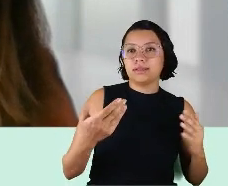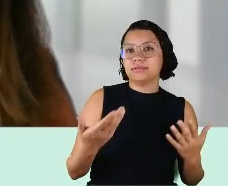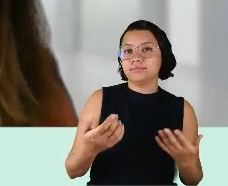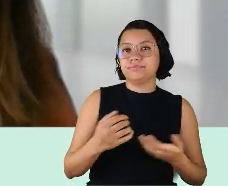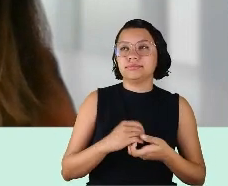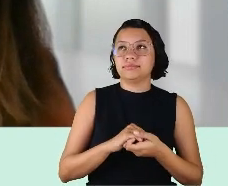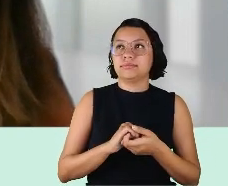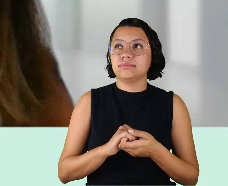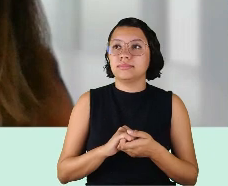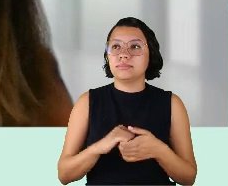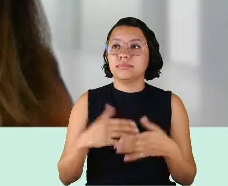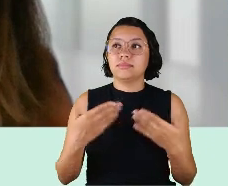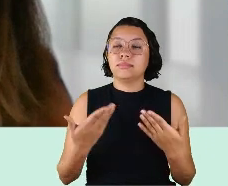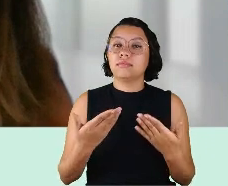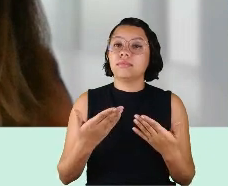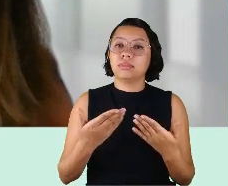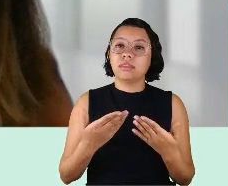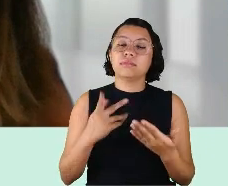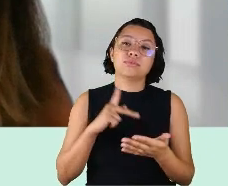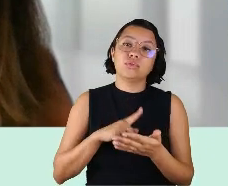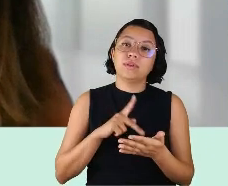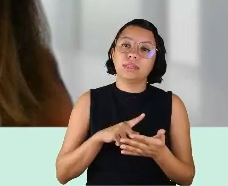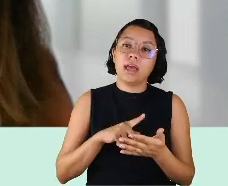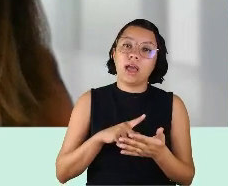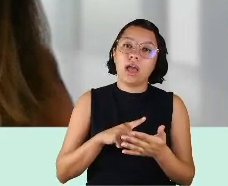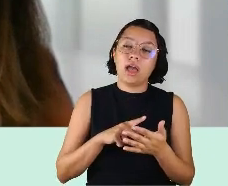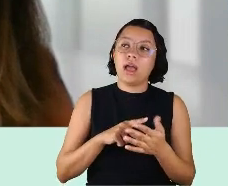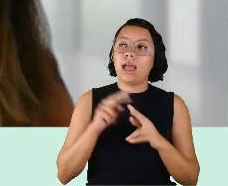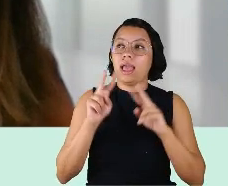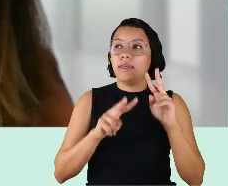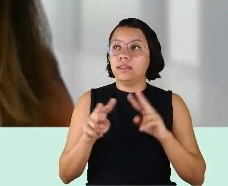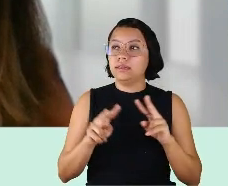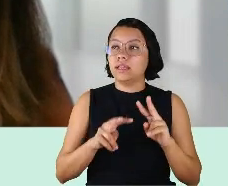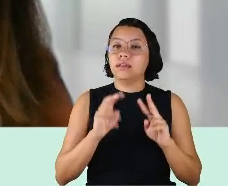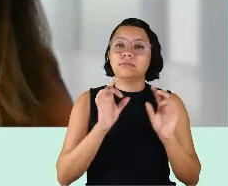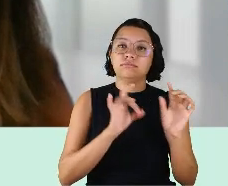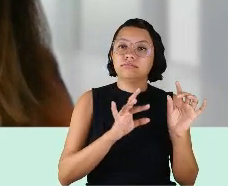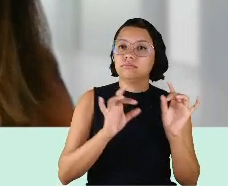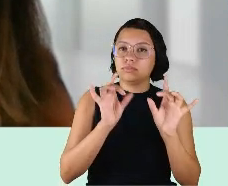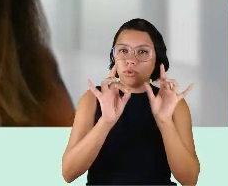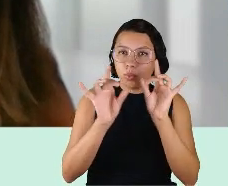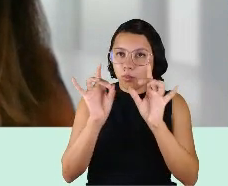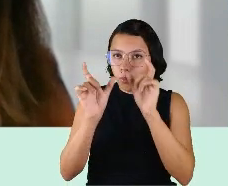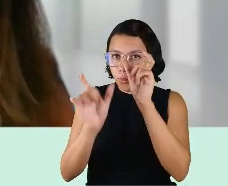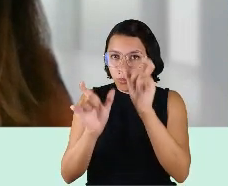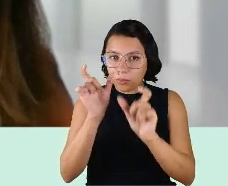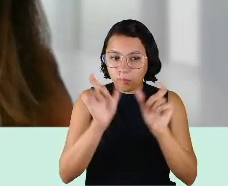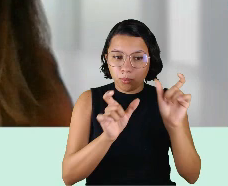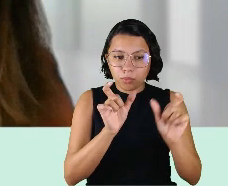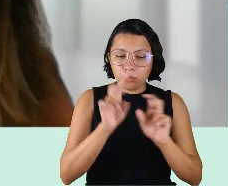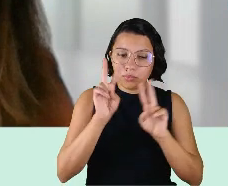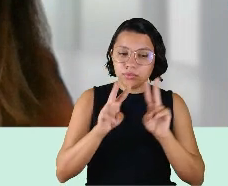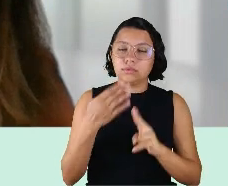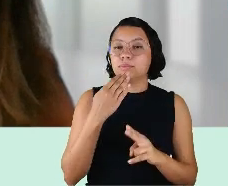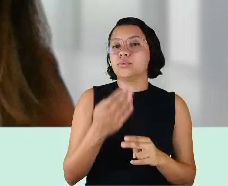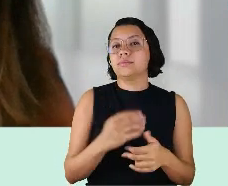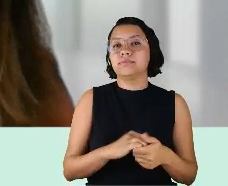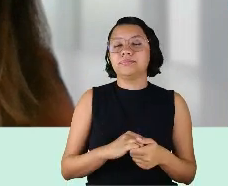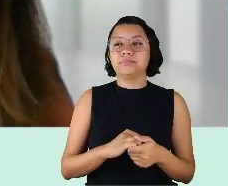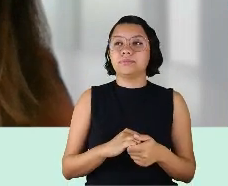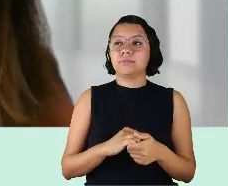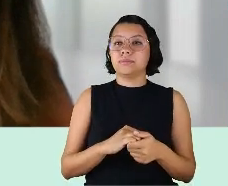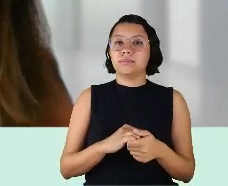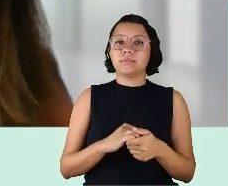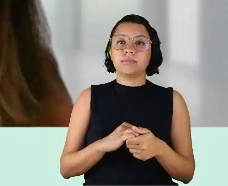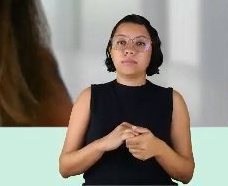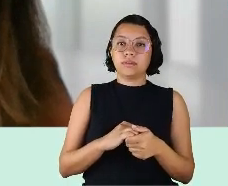afastado ali, né? Então, realmente, é caso a caso que se vai analisar esses pedidos.